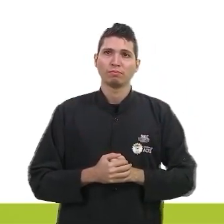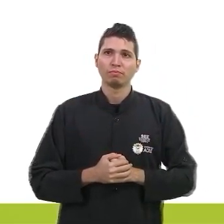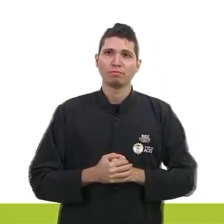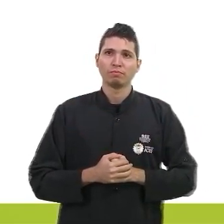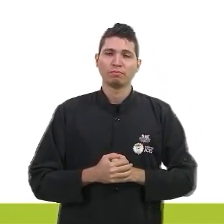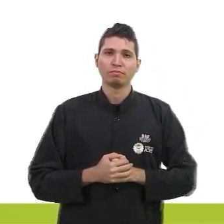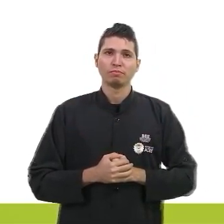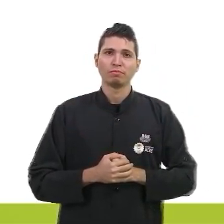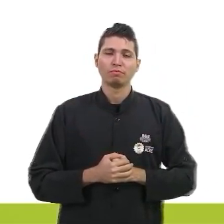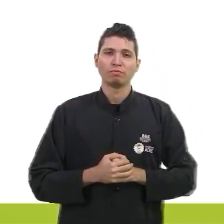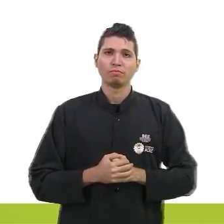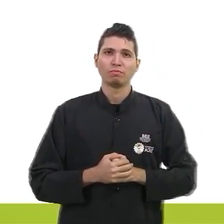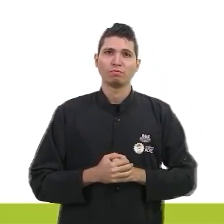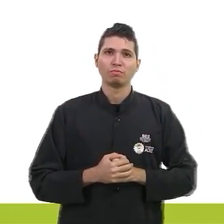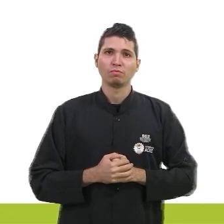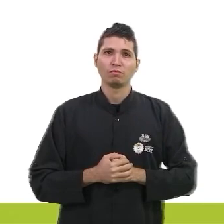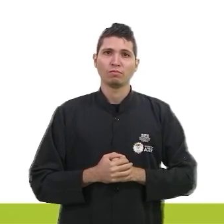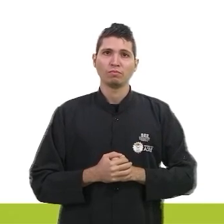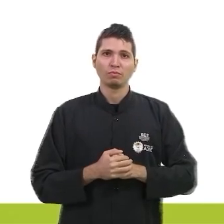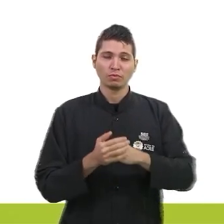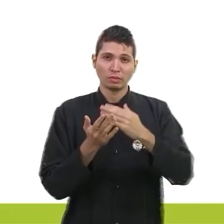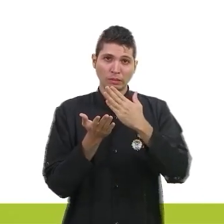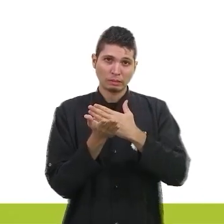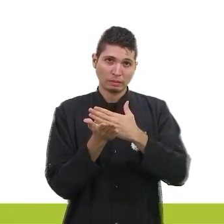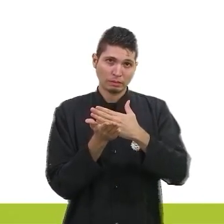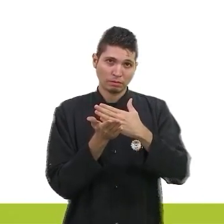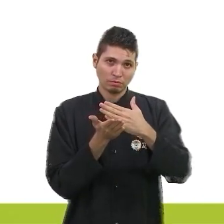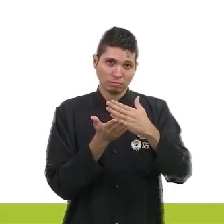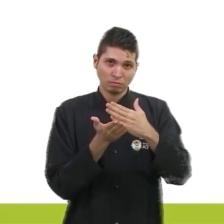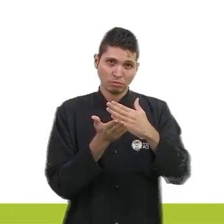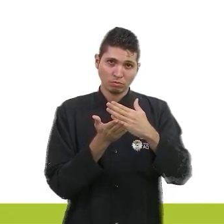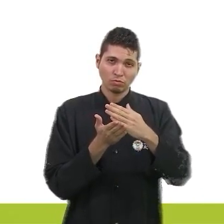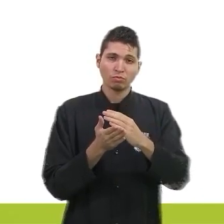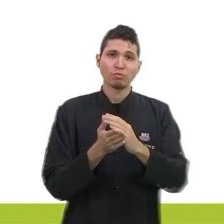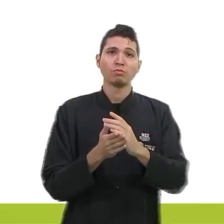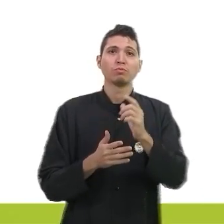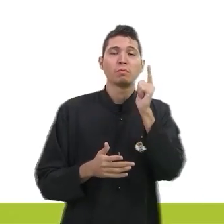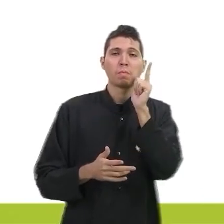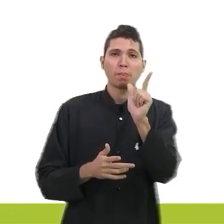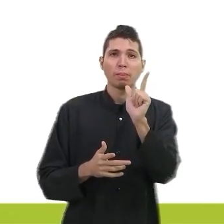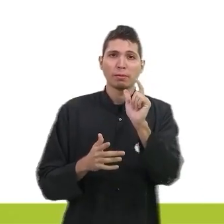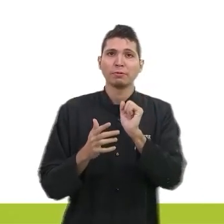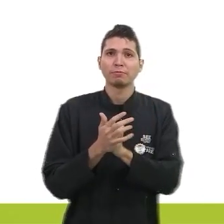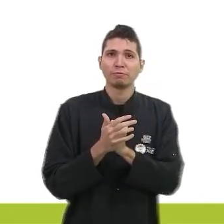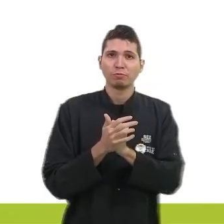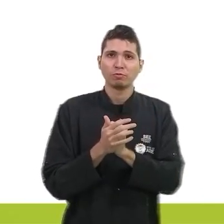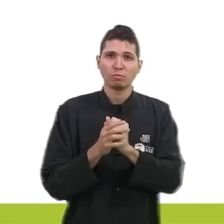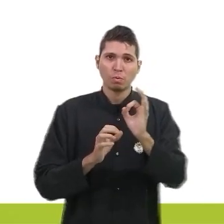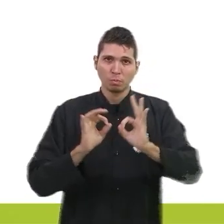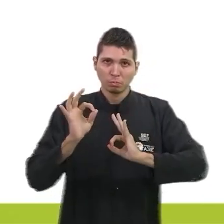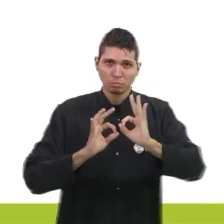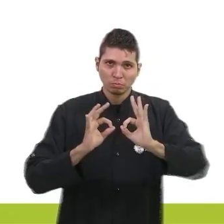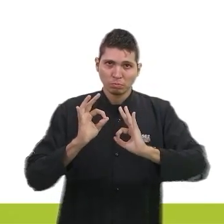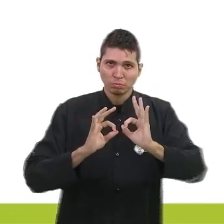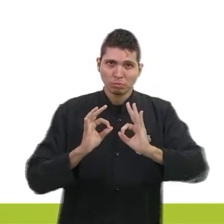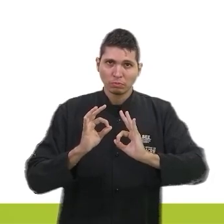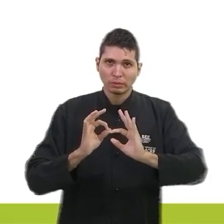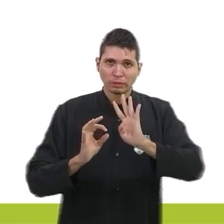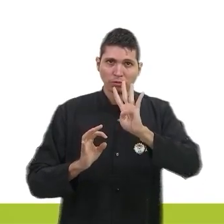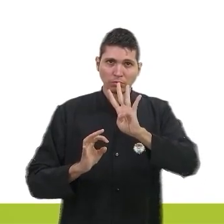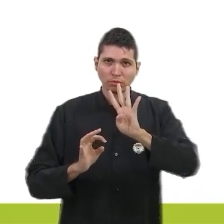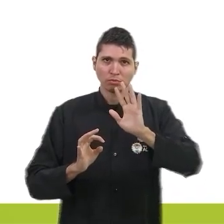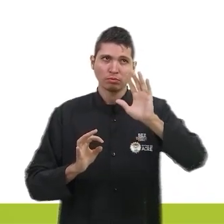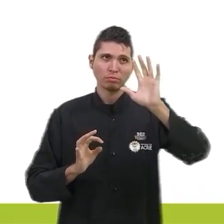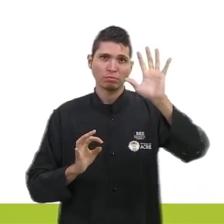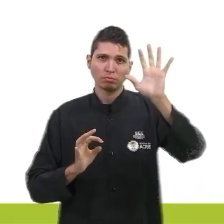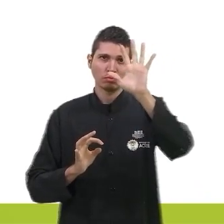circunferência, nós somos capazes de dividir a circunferência em 4 partes iguais. Por exemplo, essa parte aqui, toda, que eu chamei